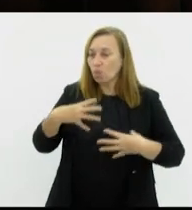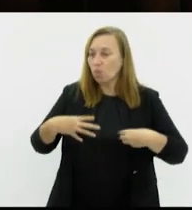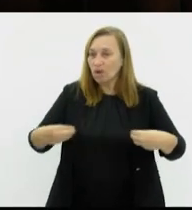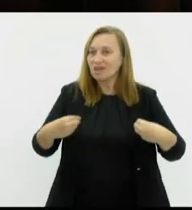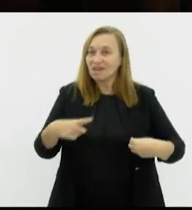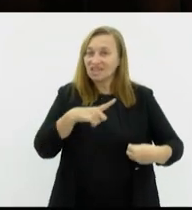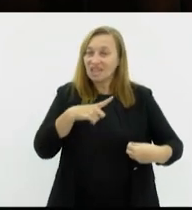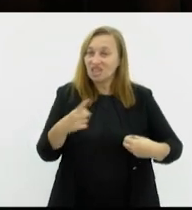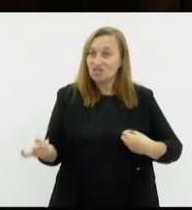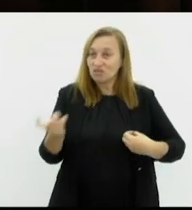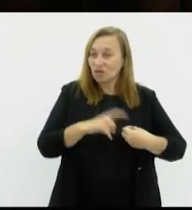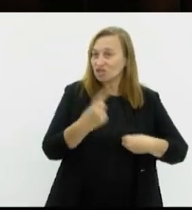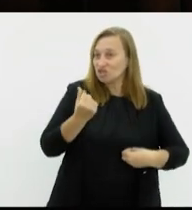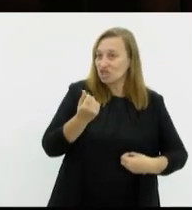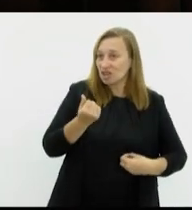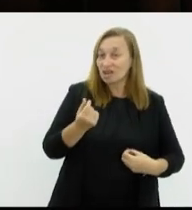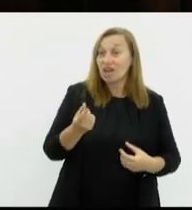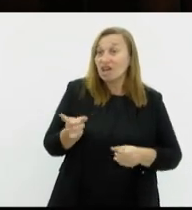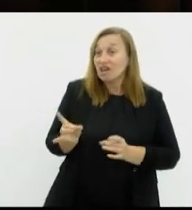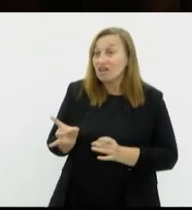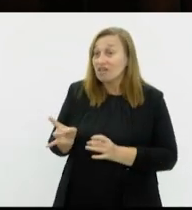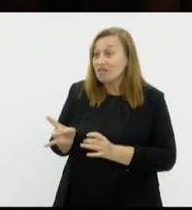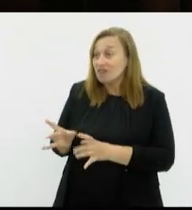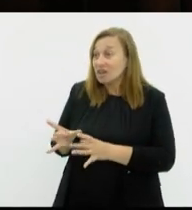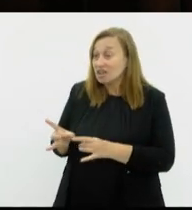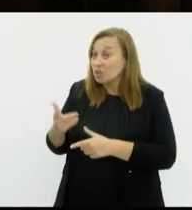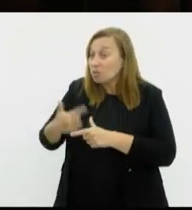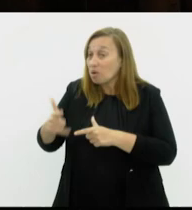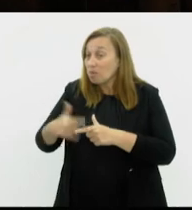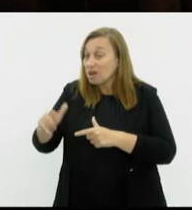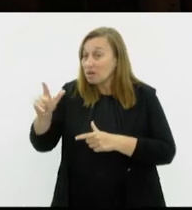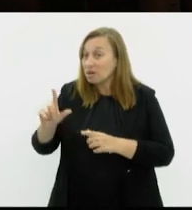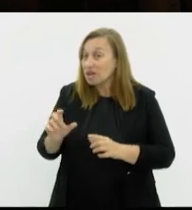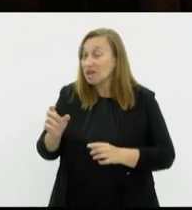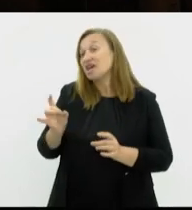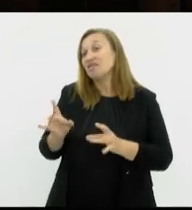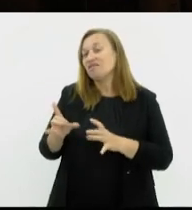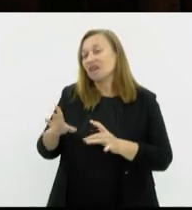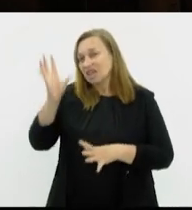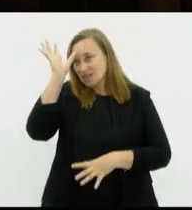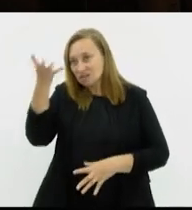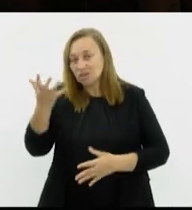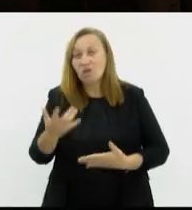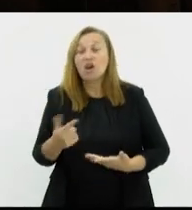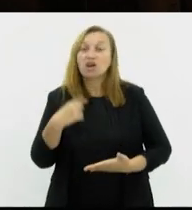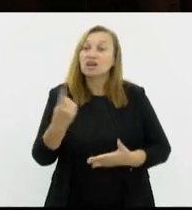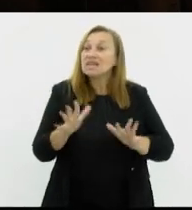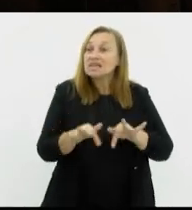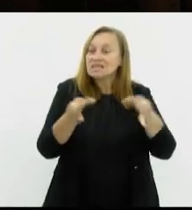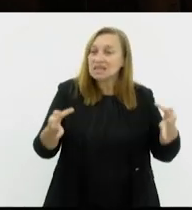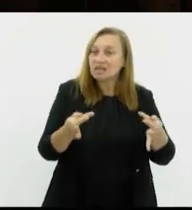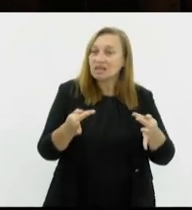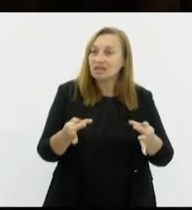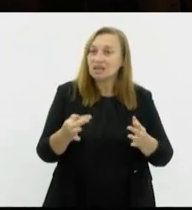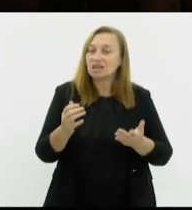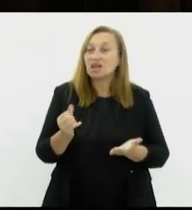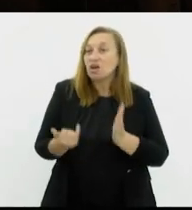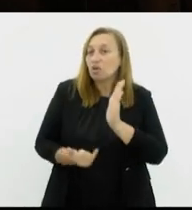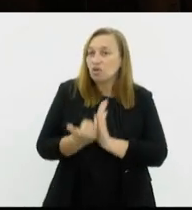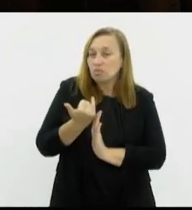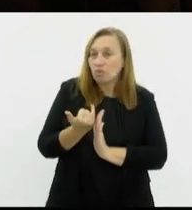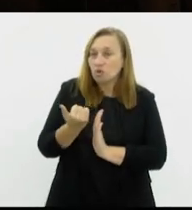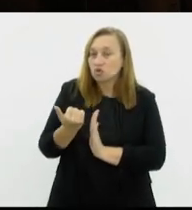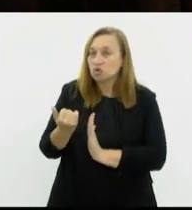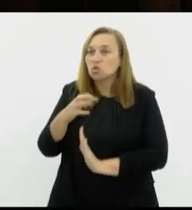olha, vendem o problema e vendem a solução. Simples. A gente é obrigado a botar nosso imposto numa porcaria